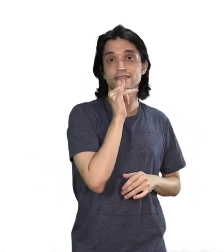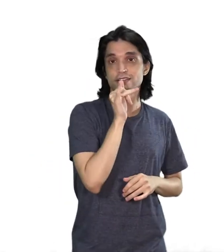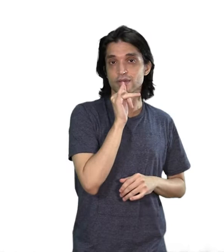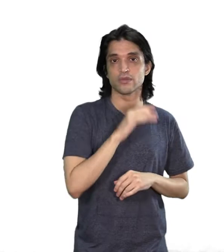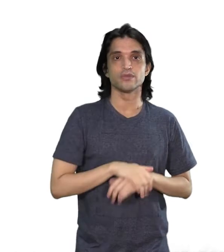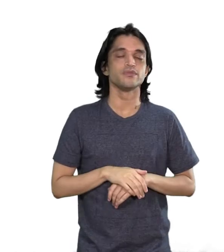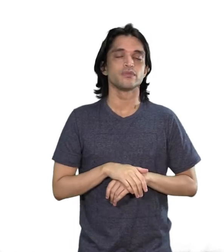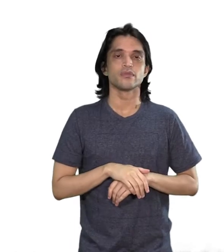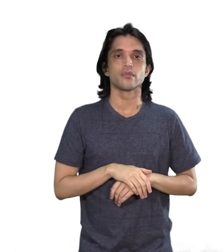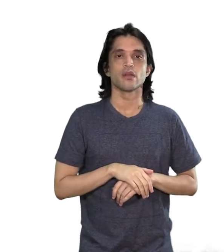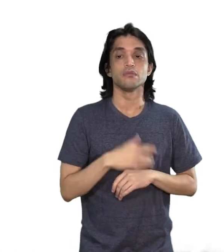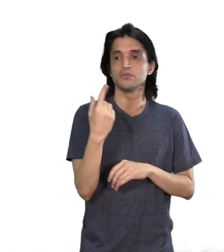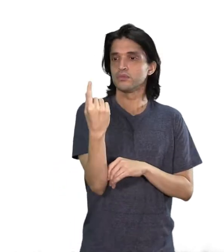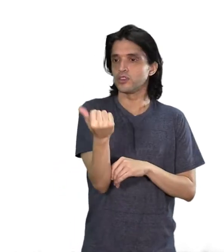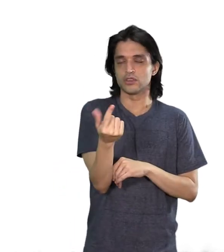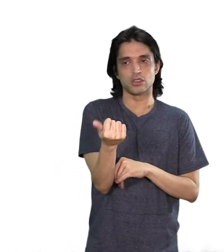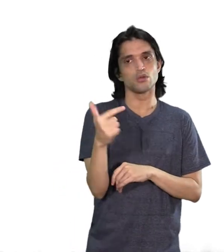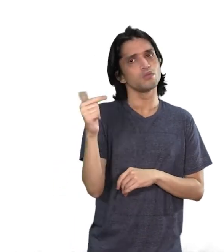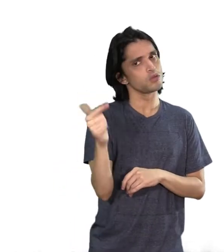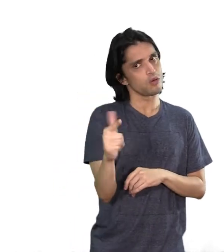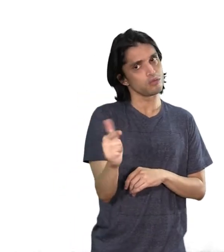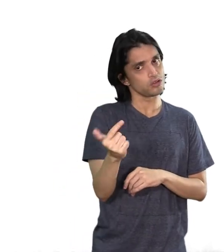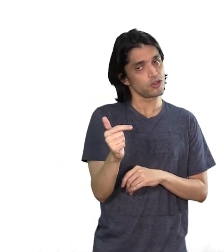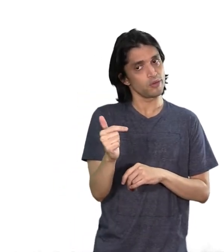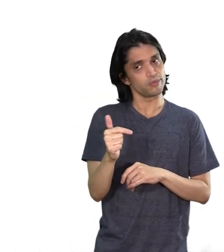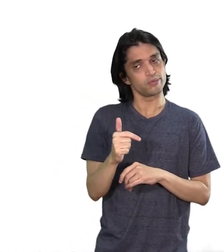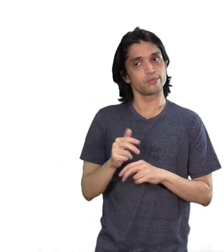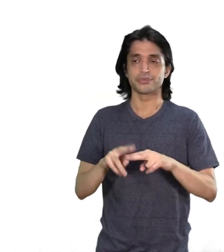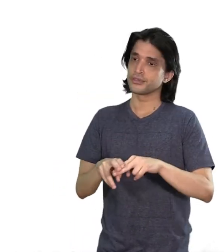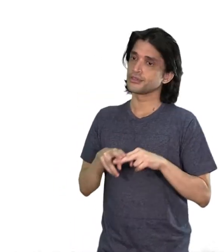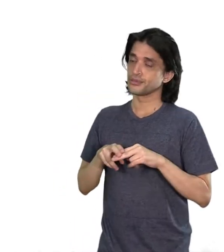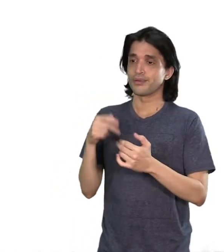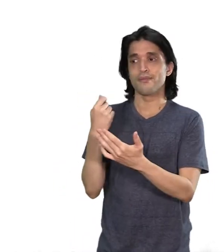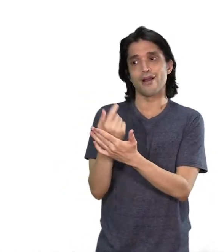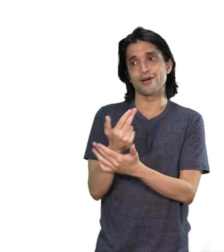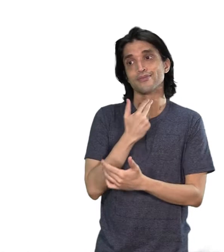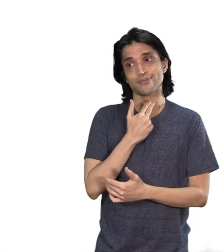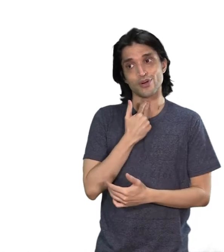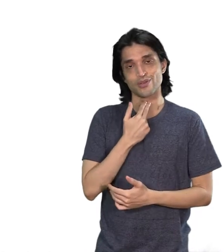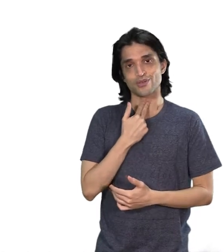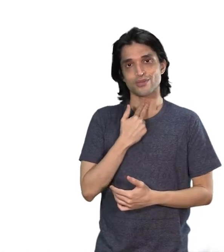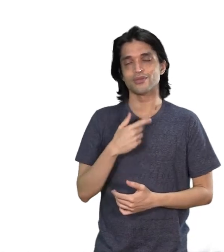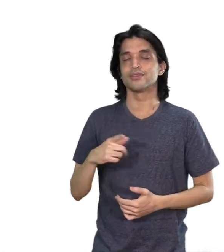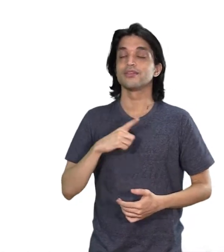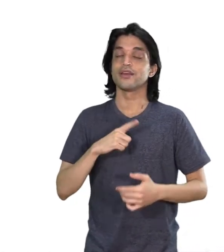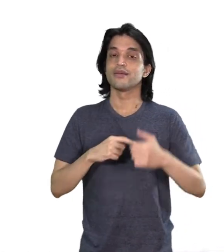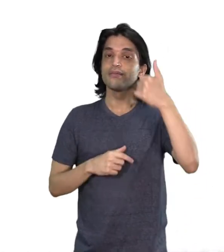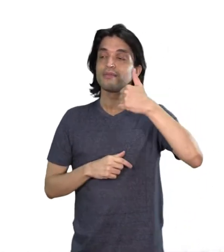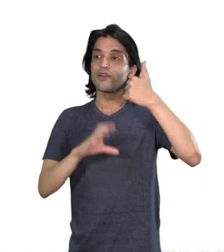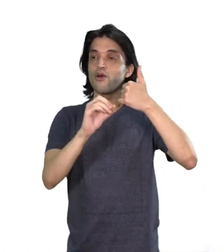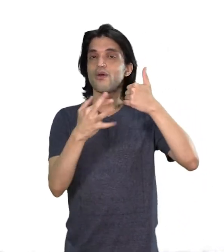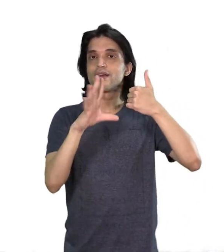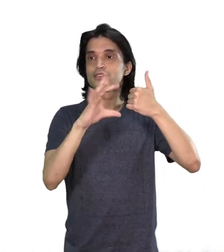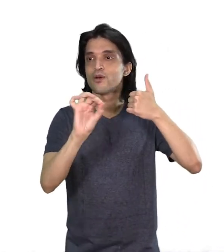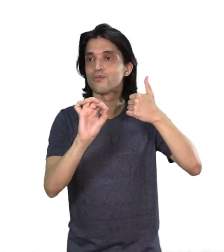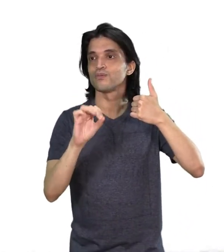tenho dinheiro, portanto, não posso pagar. Temos a primeira oração. Não tenho dinheiro.